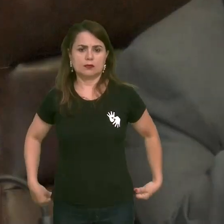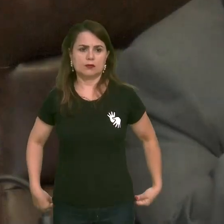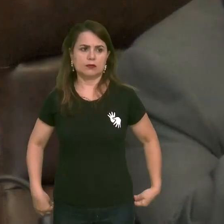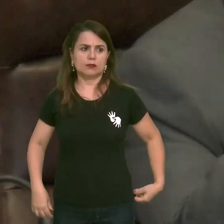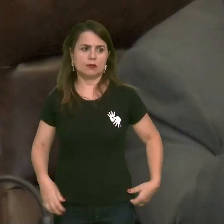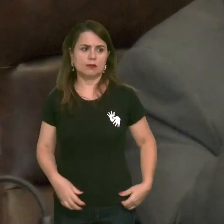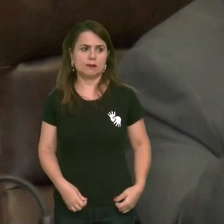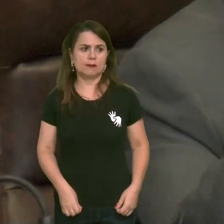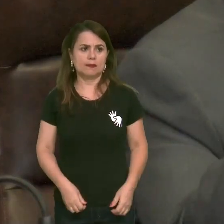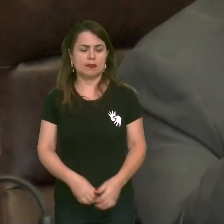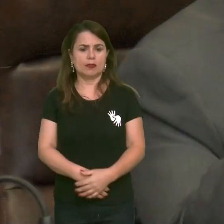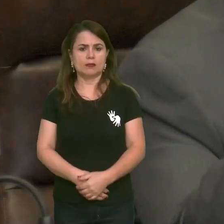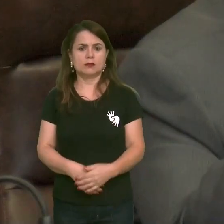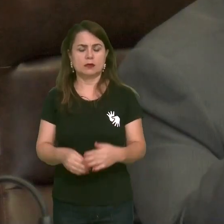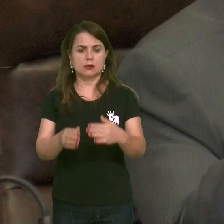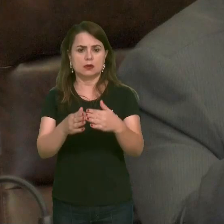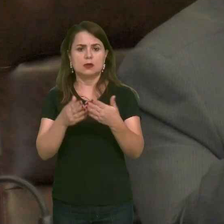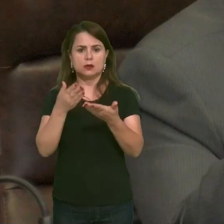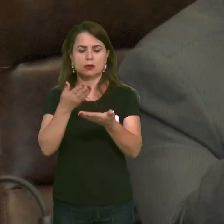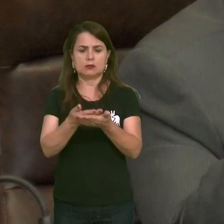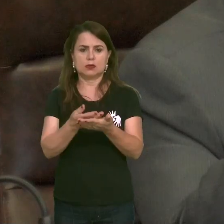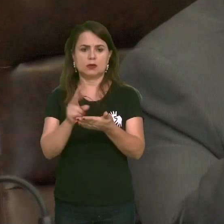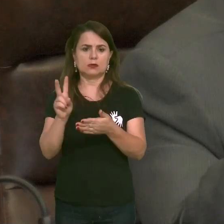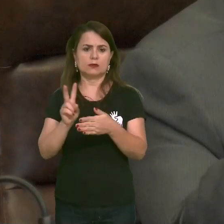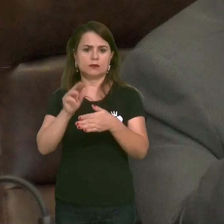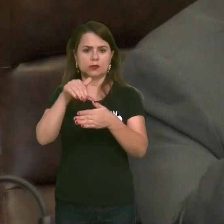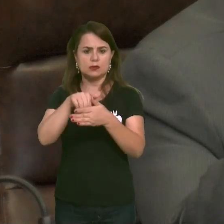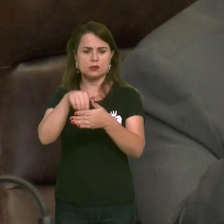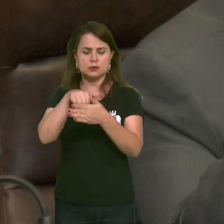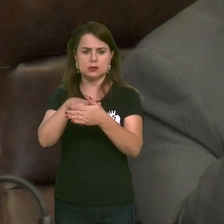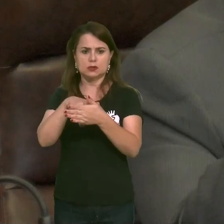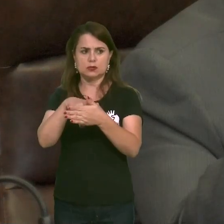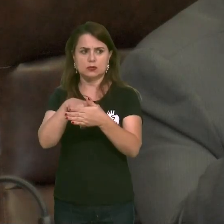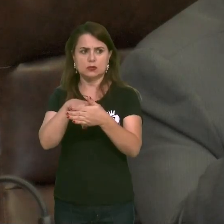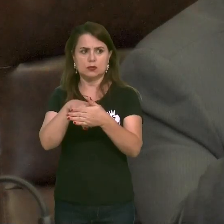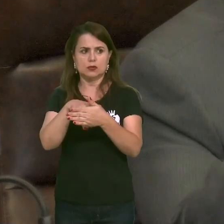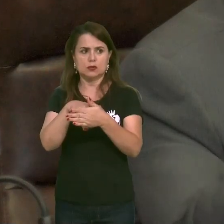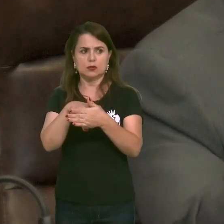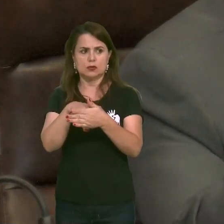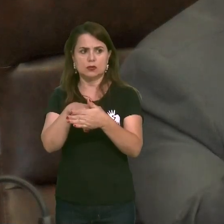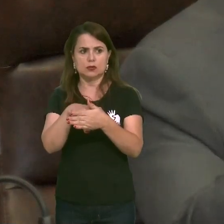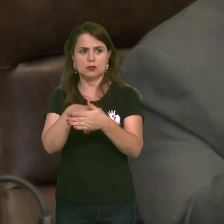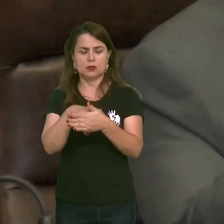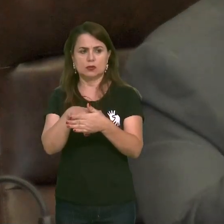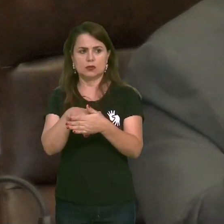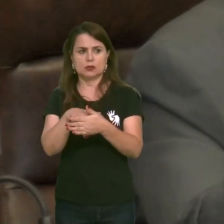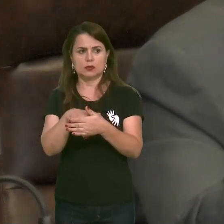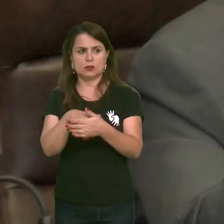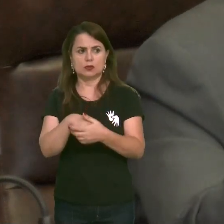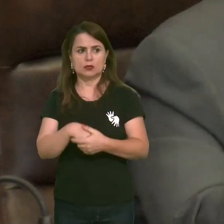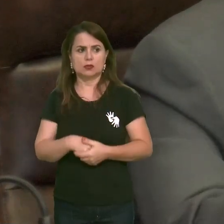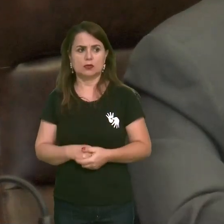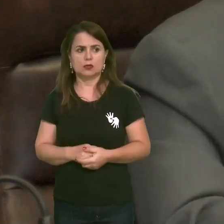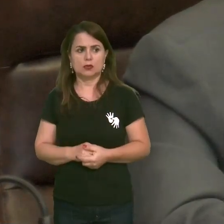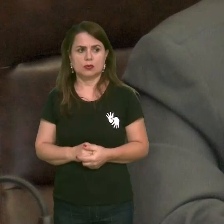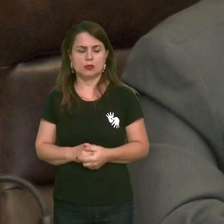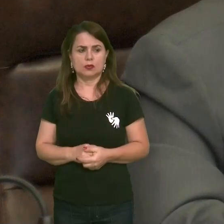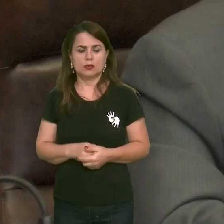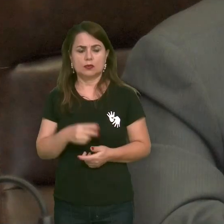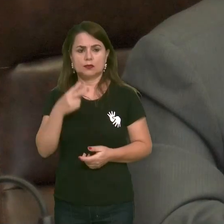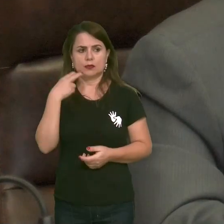eu vou colocar em votação requerimento do vereador Eduardo Nascimento do meu requerimento senhor